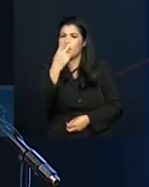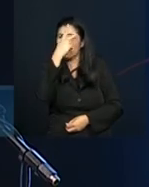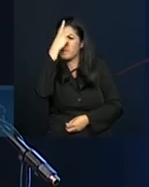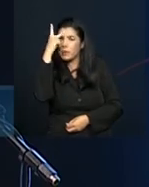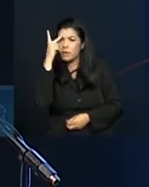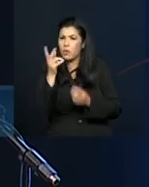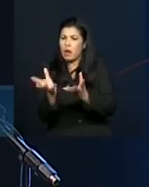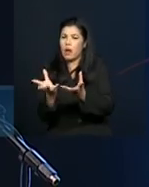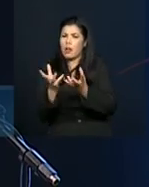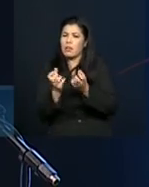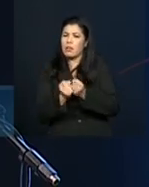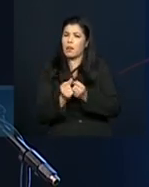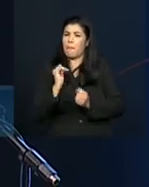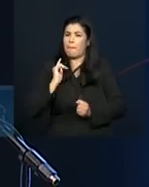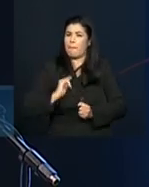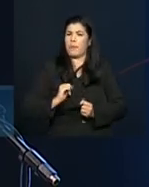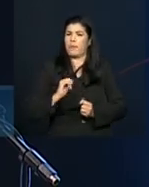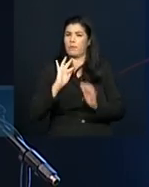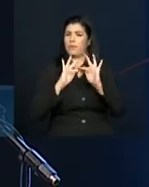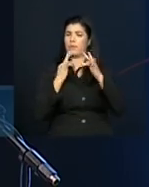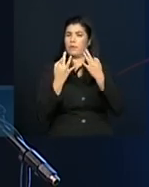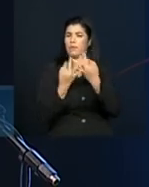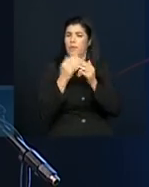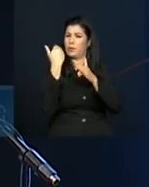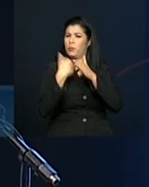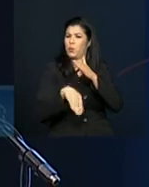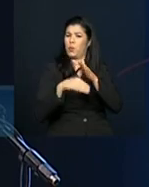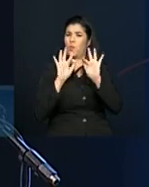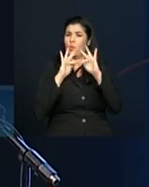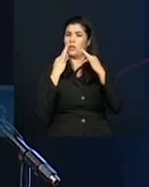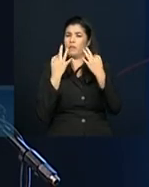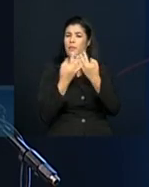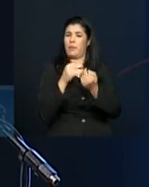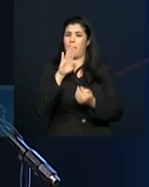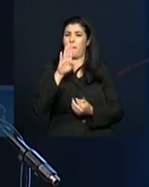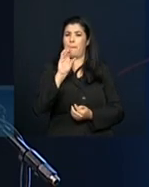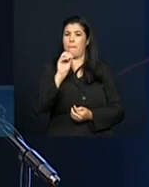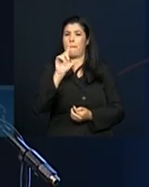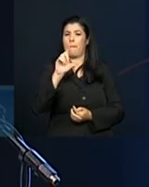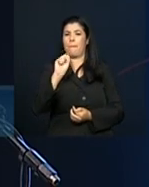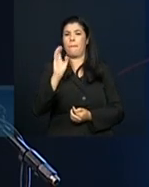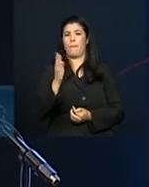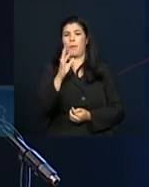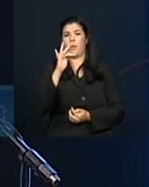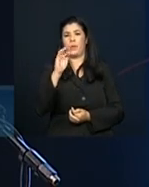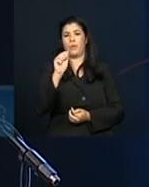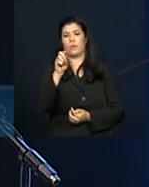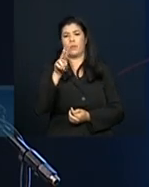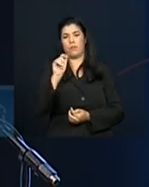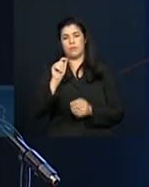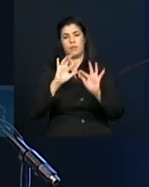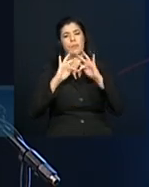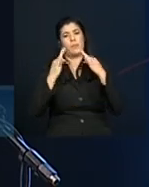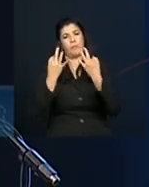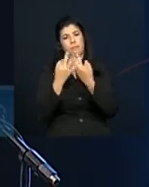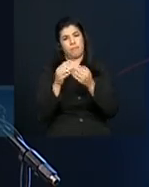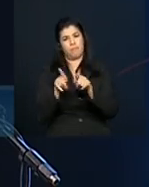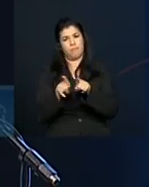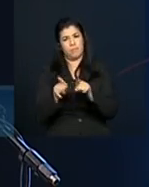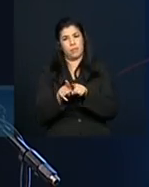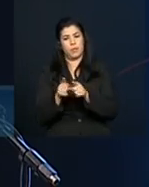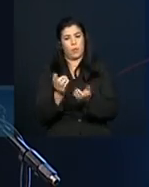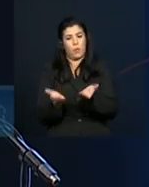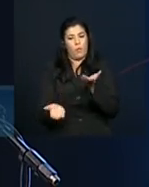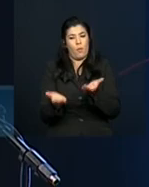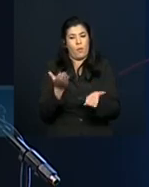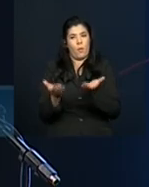Bolsa Família hoje recebe um benefício que é proporcional à medida feita pela